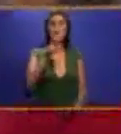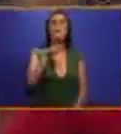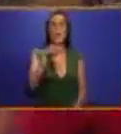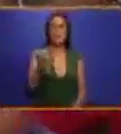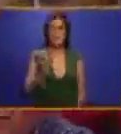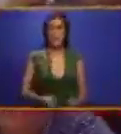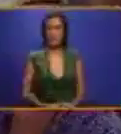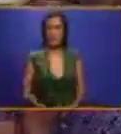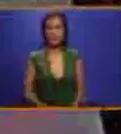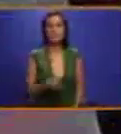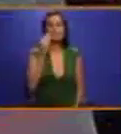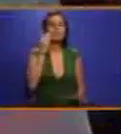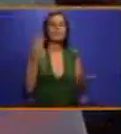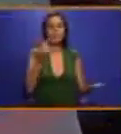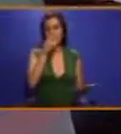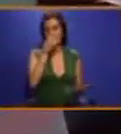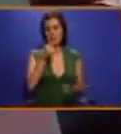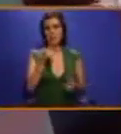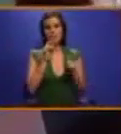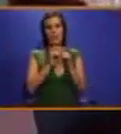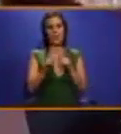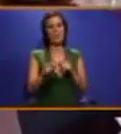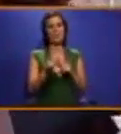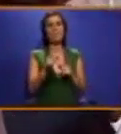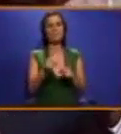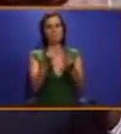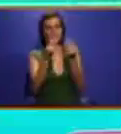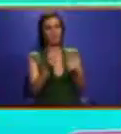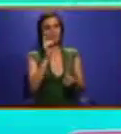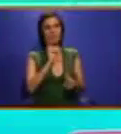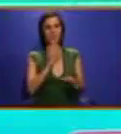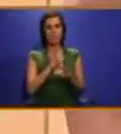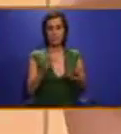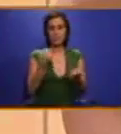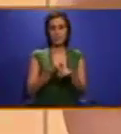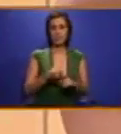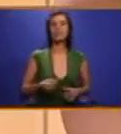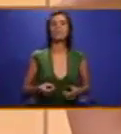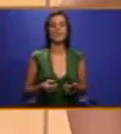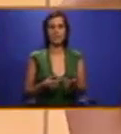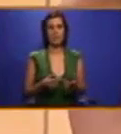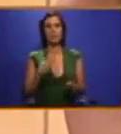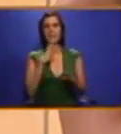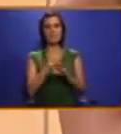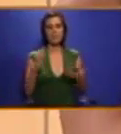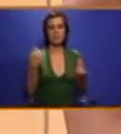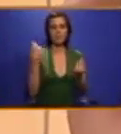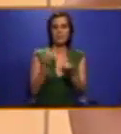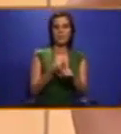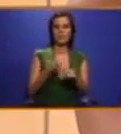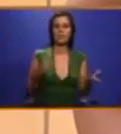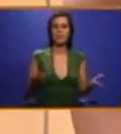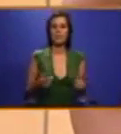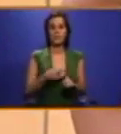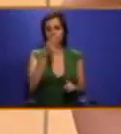Maria como é que define esta candidata Foi um belo Desafio Foi um Foi um belo desafio